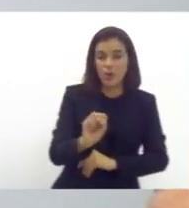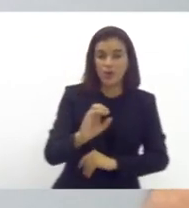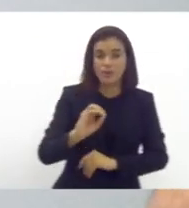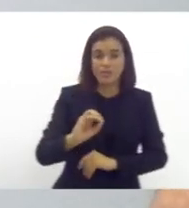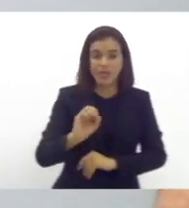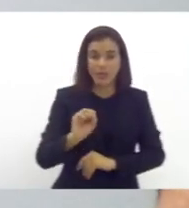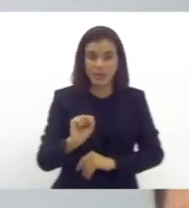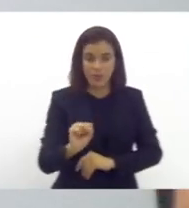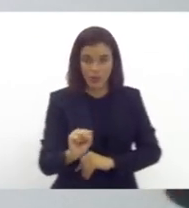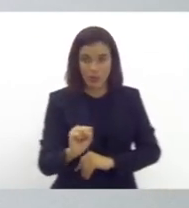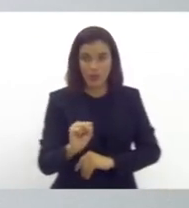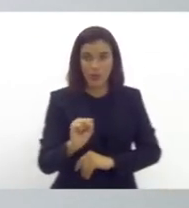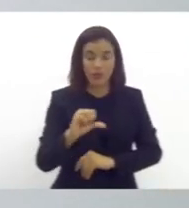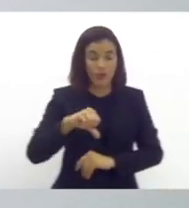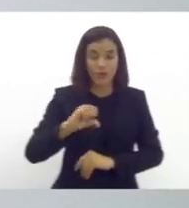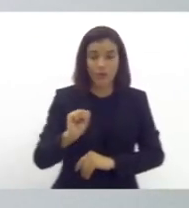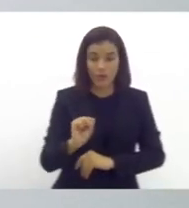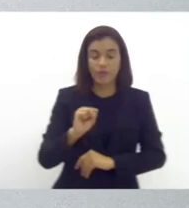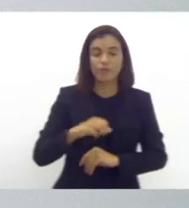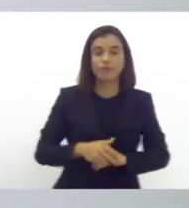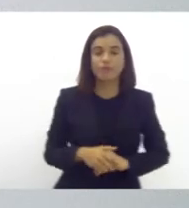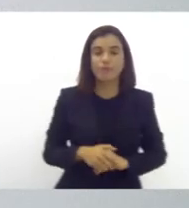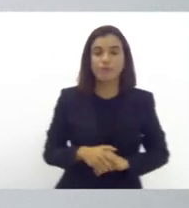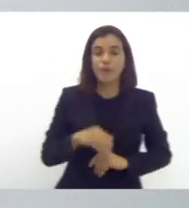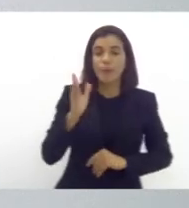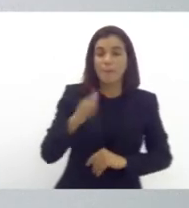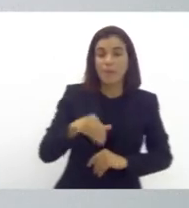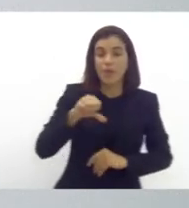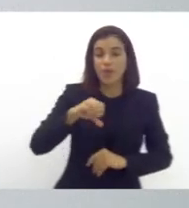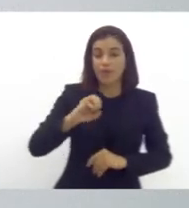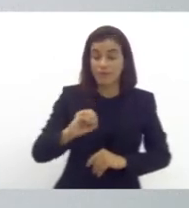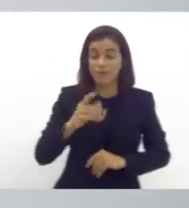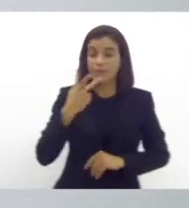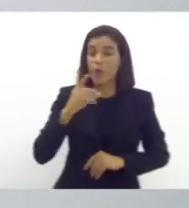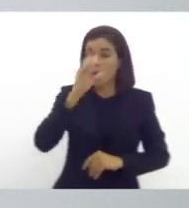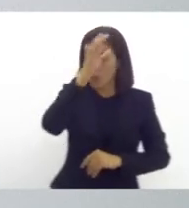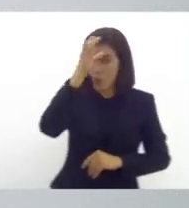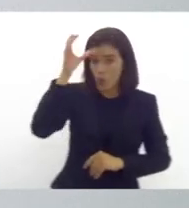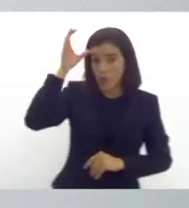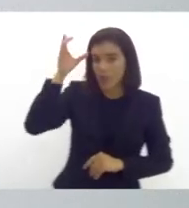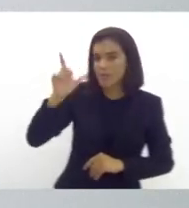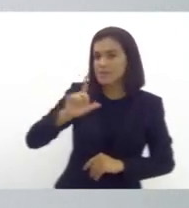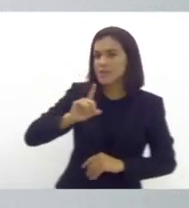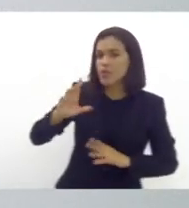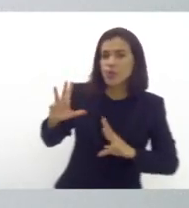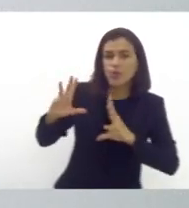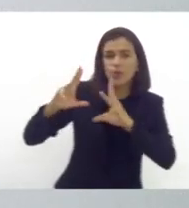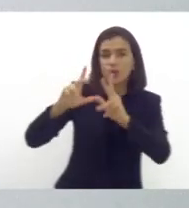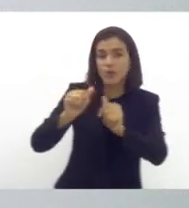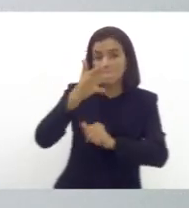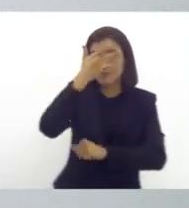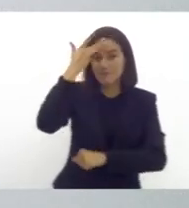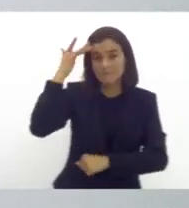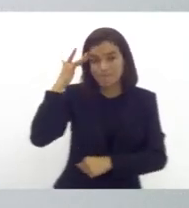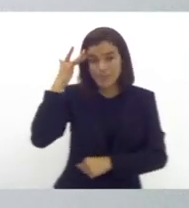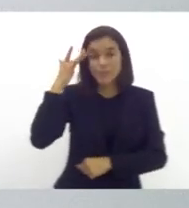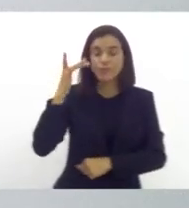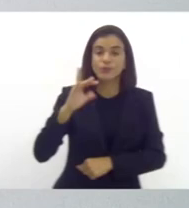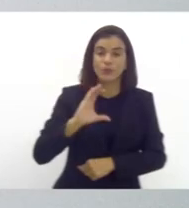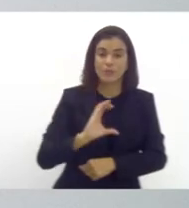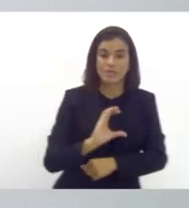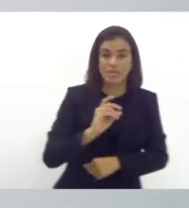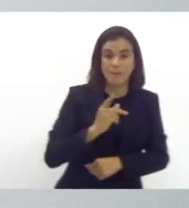8078/90 que prevê que o consumidor é toda pessoa física